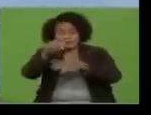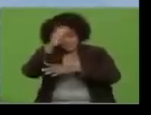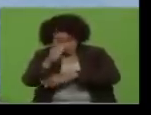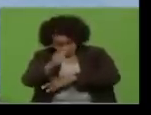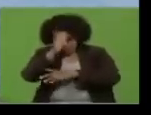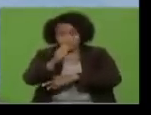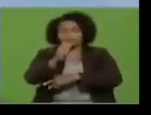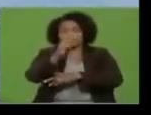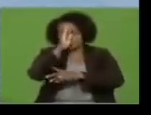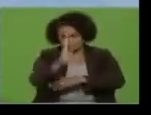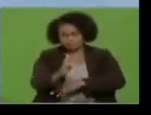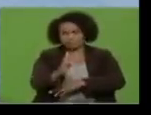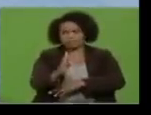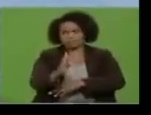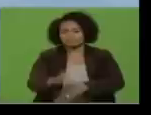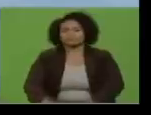Termino